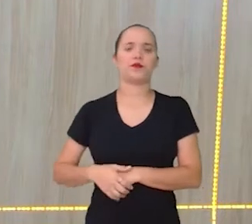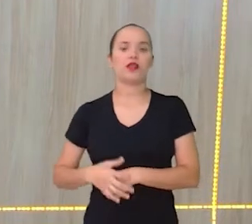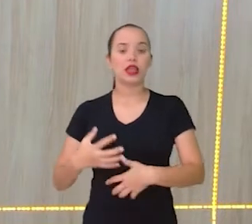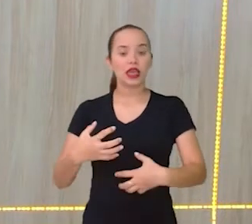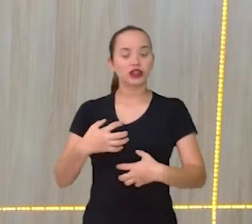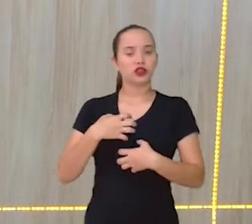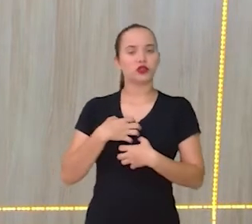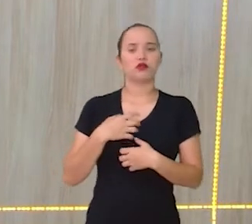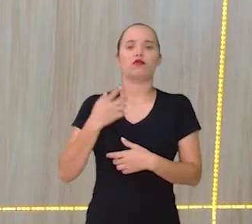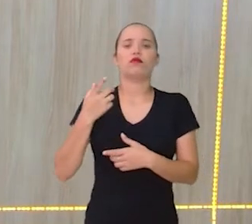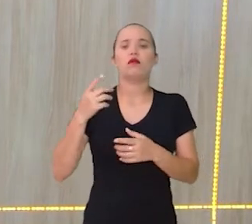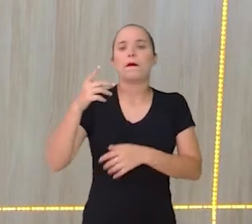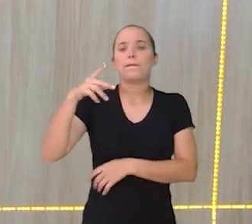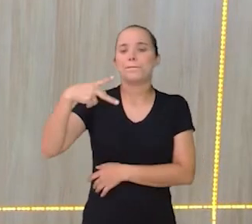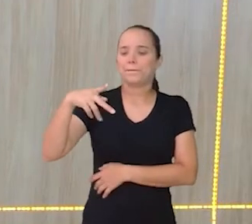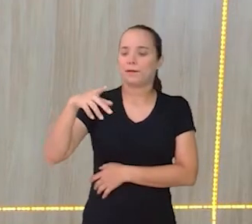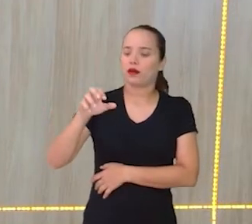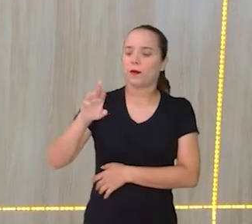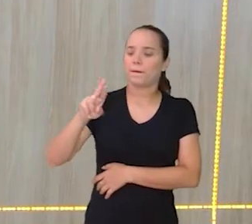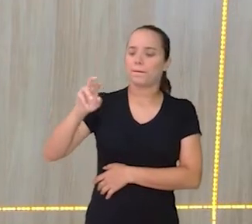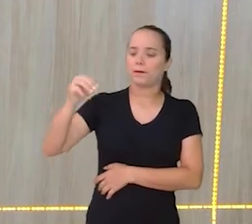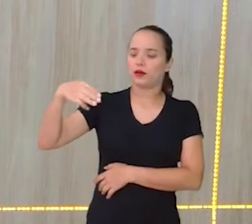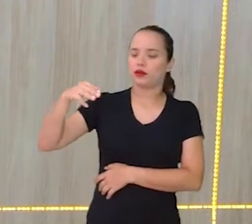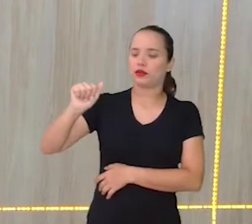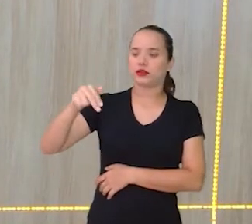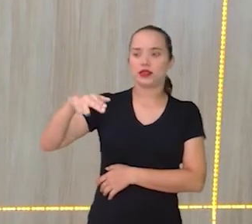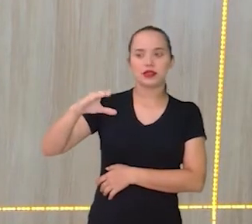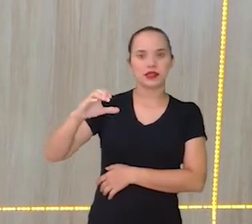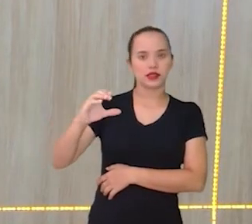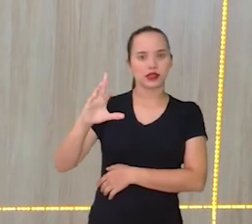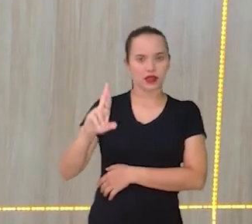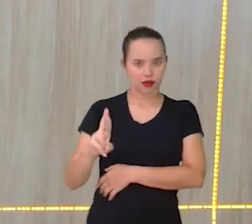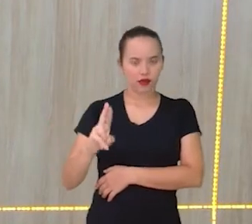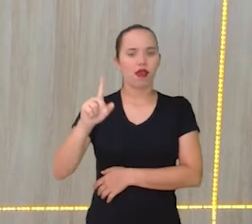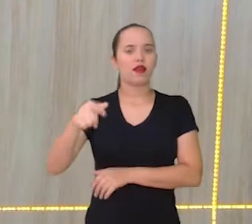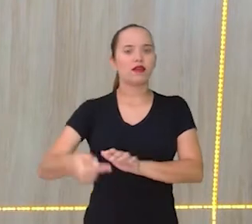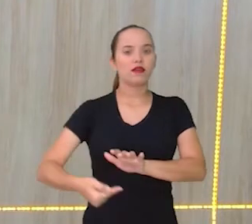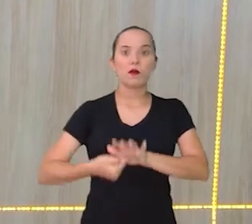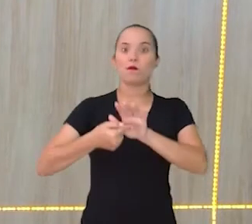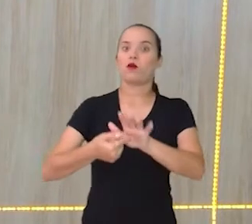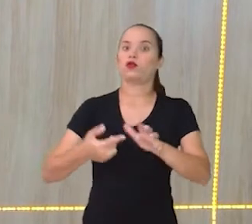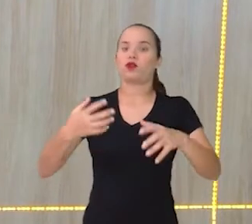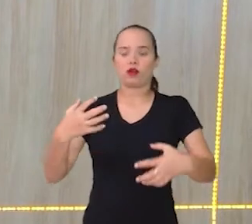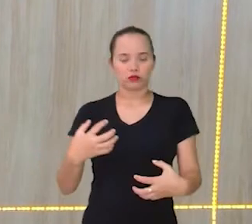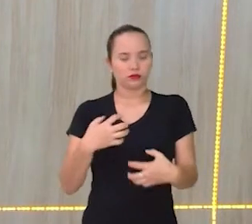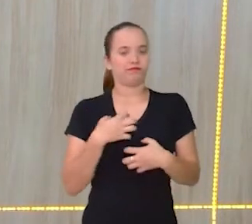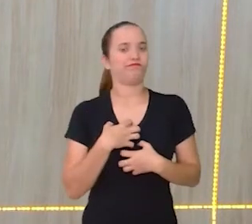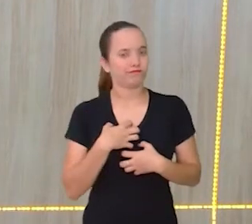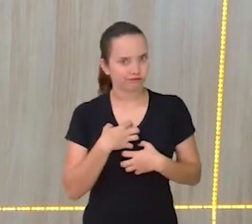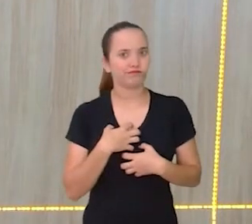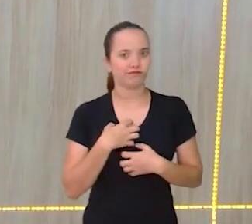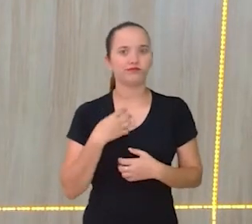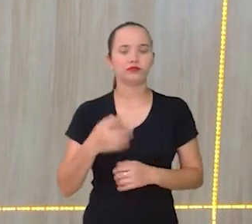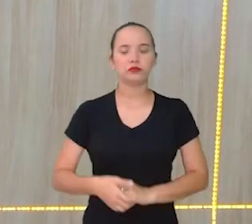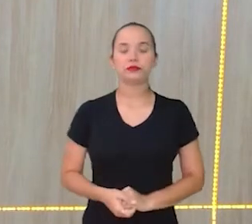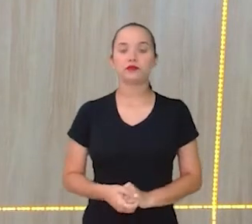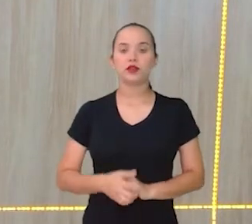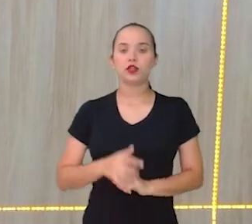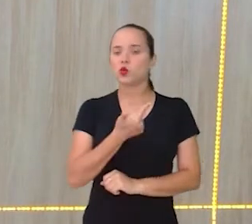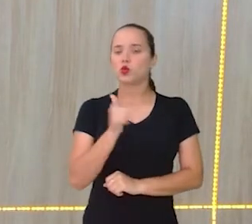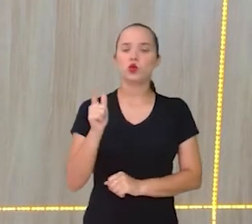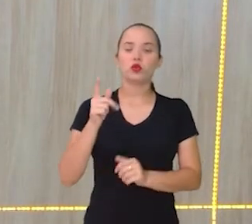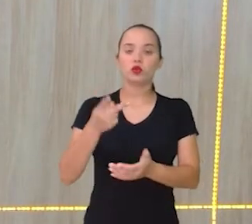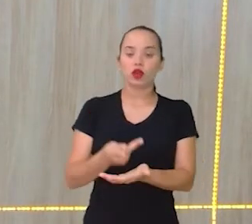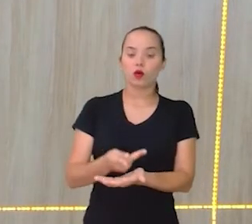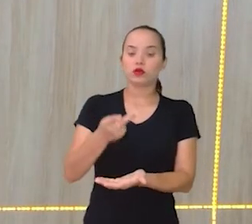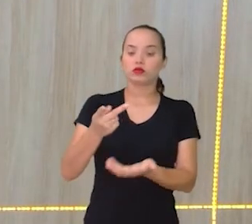permanecer são verbos que indicam um estado, como a pessoa se encontra naquele momento, tá? E fenômenos da